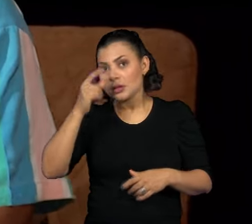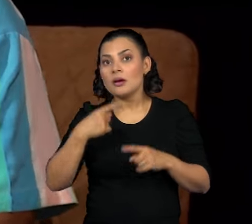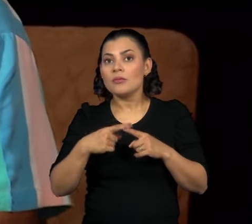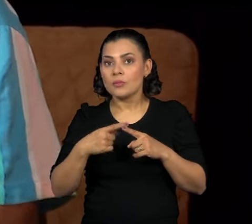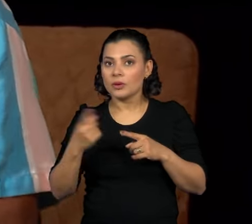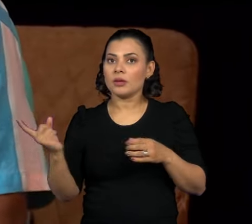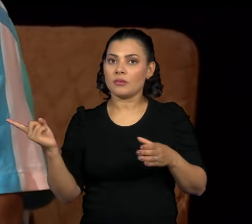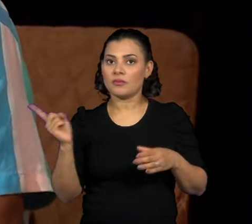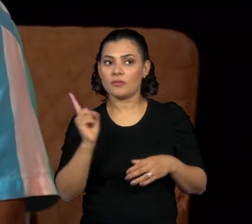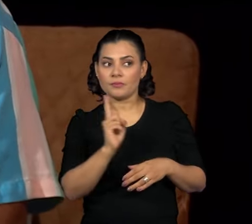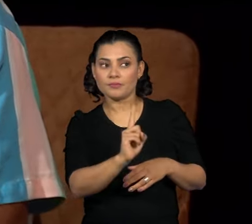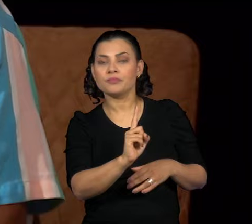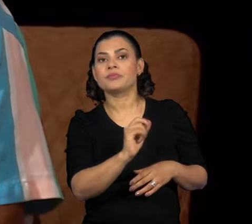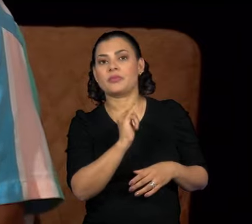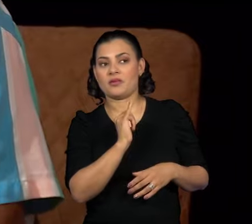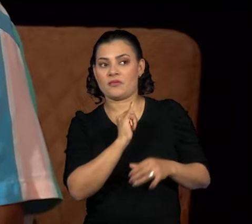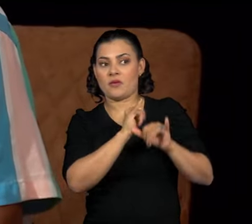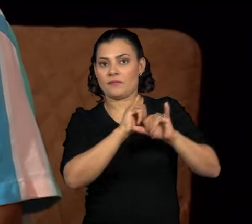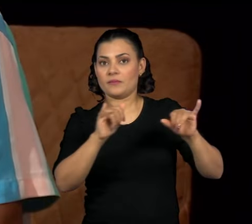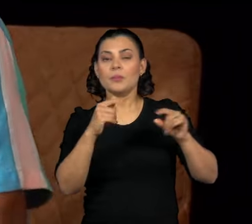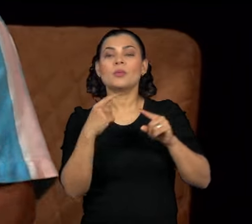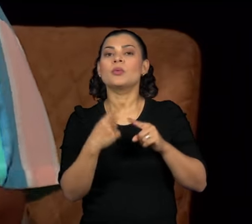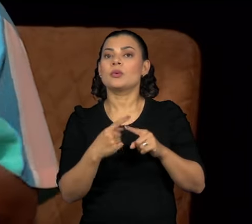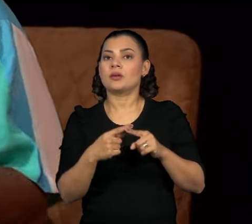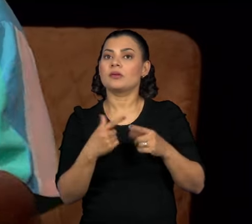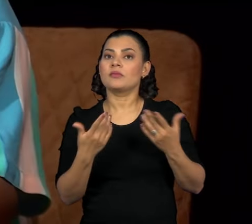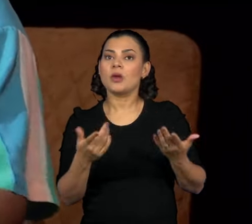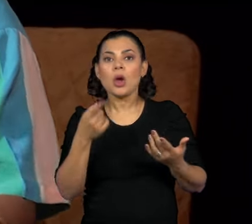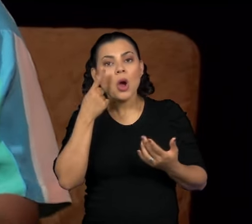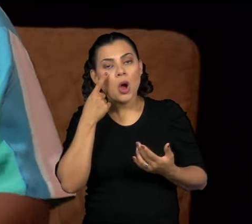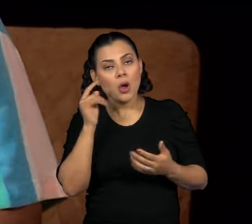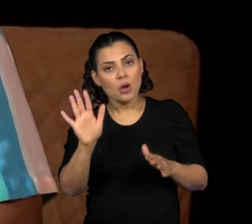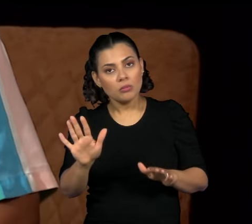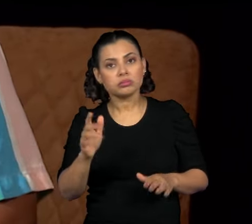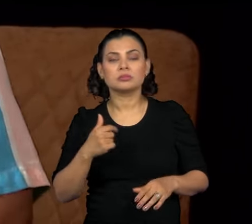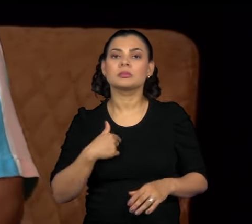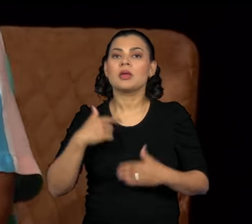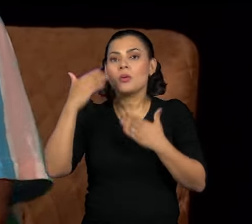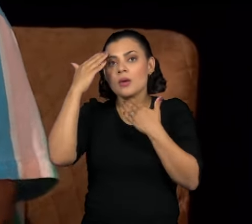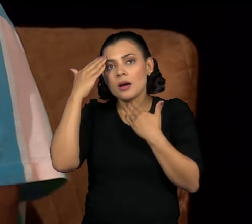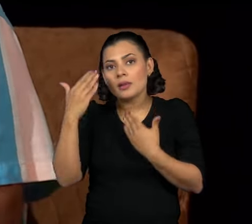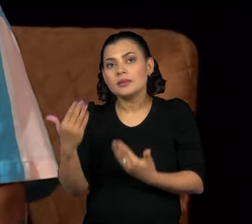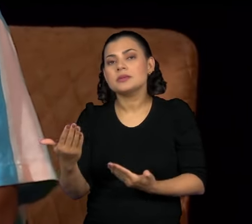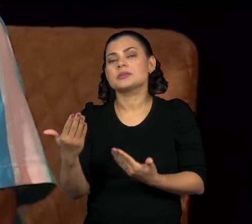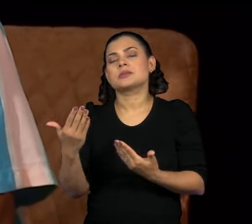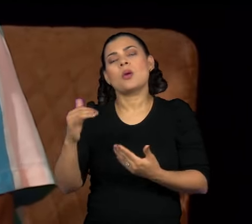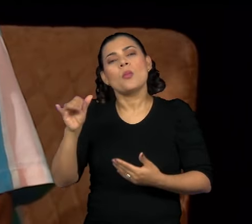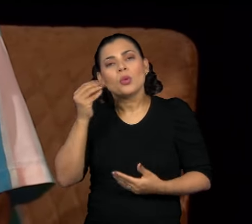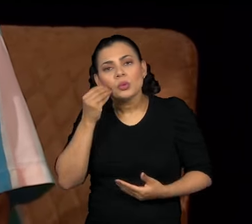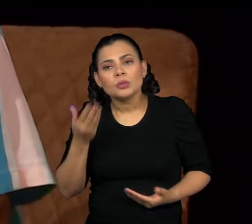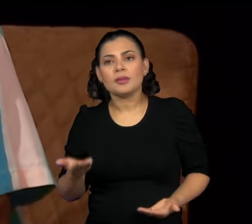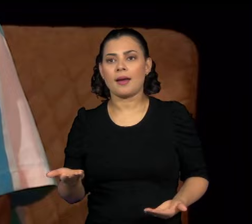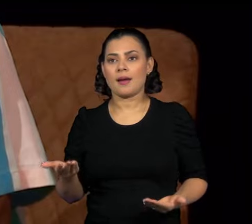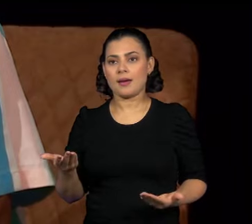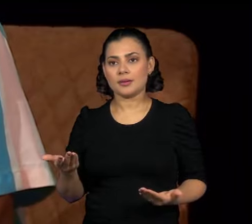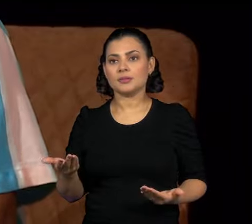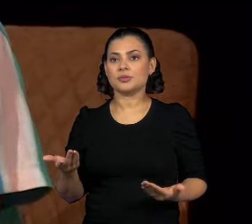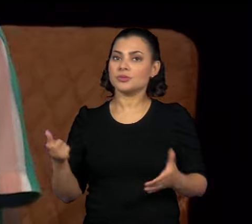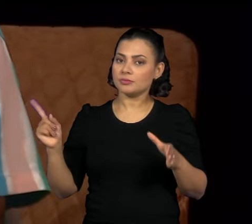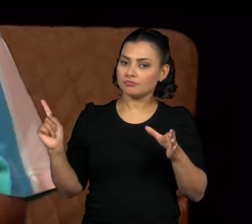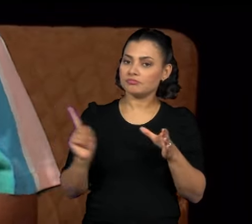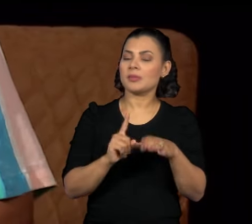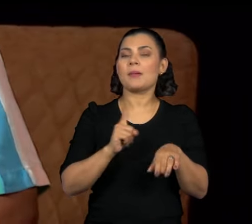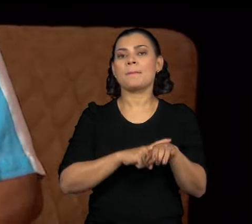vou lá na sala da Maria da Penha agora. Aí falei, olha, eu entrei aqui para agradecer e tal,